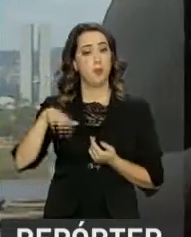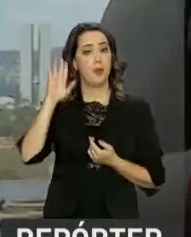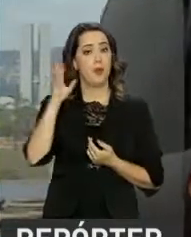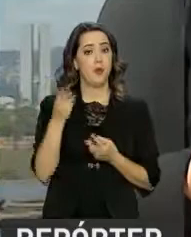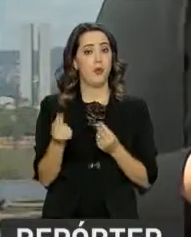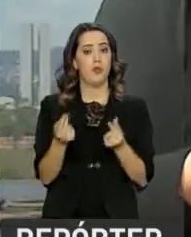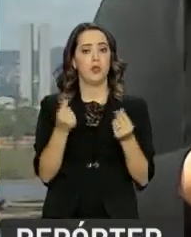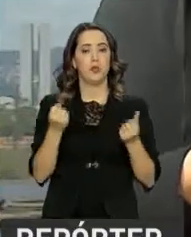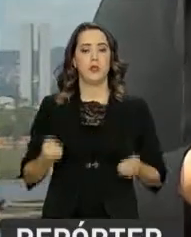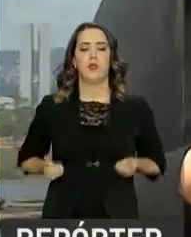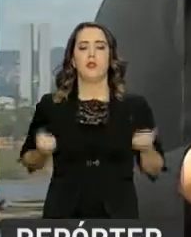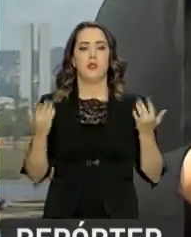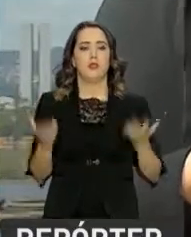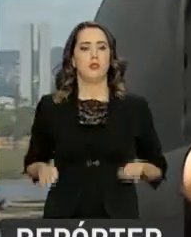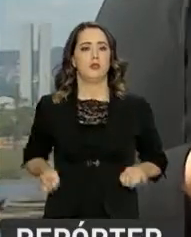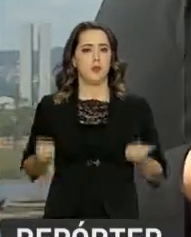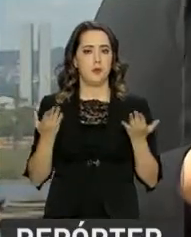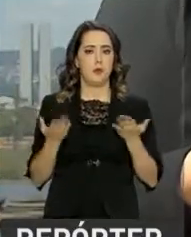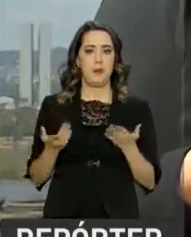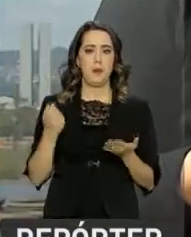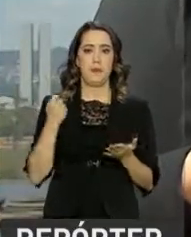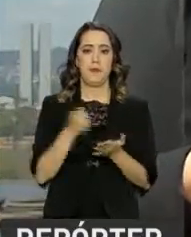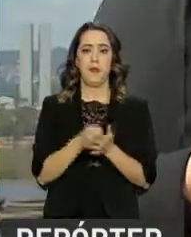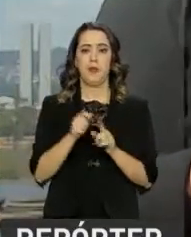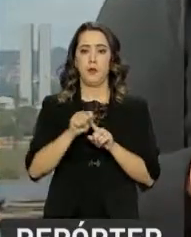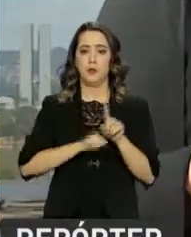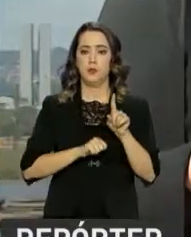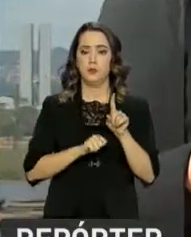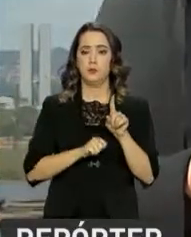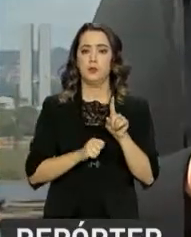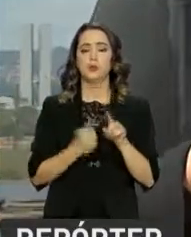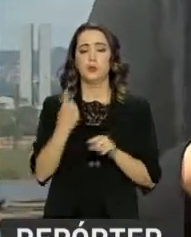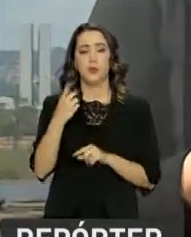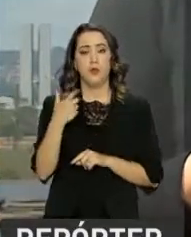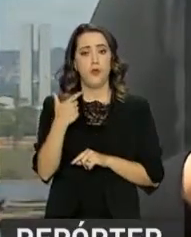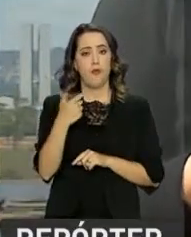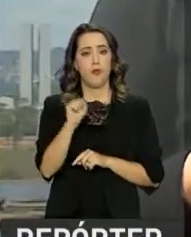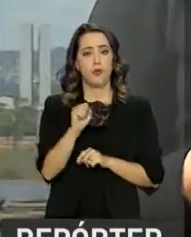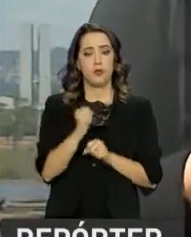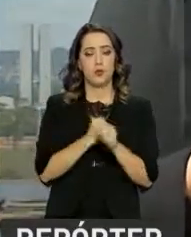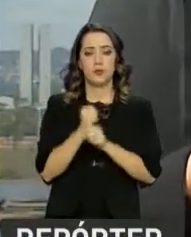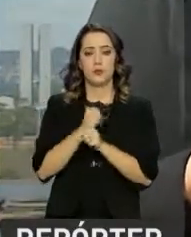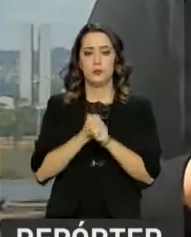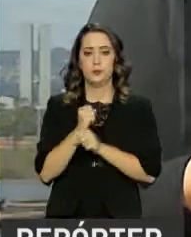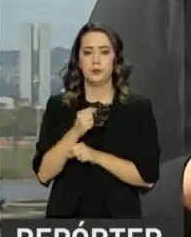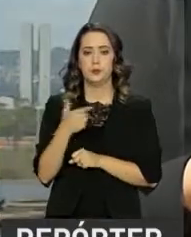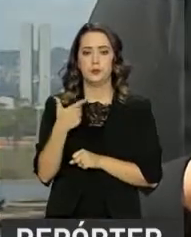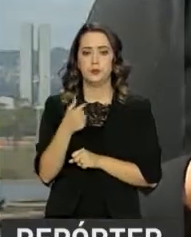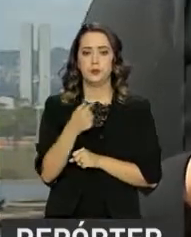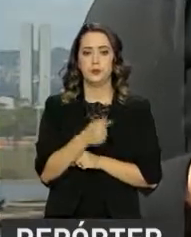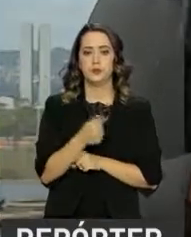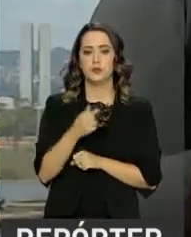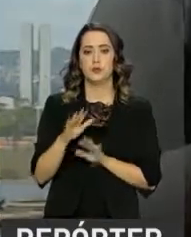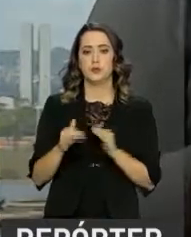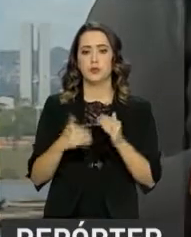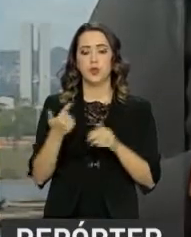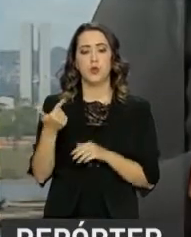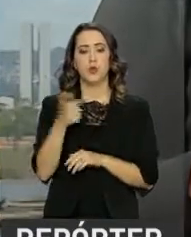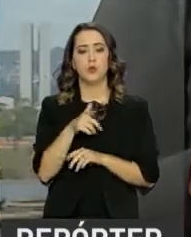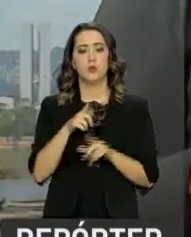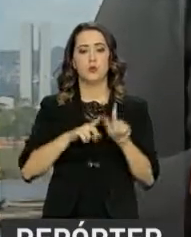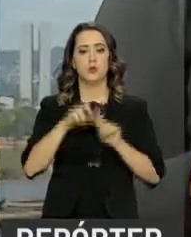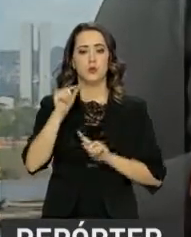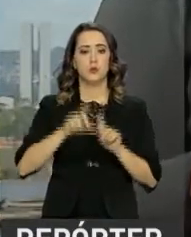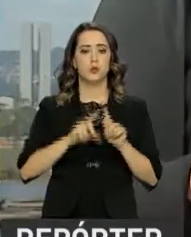valor gasto por visitantes estrangeiros para o mês dos últimos 28 anos. E em 2017, um outro